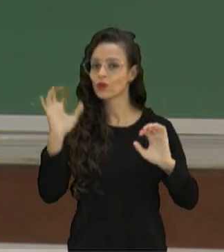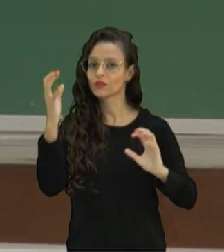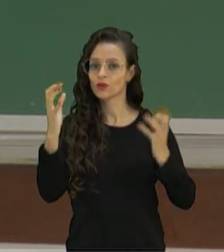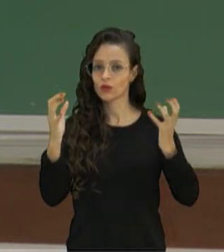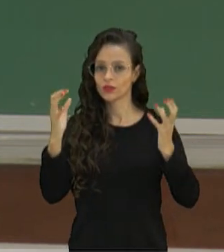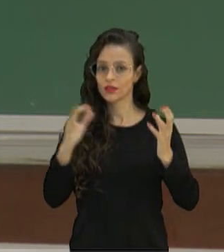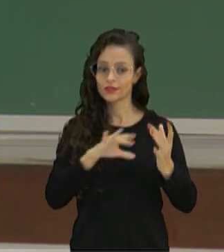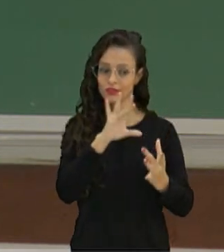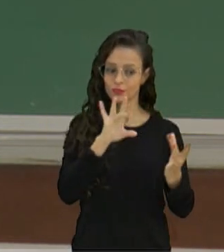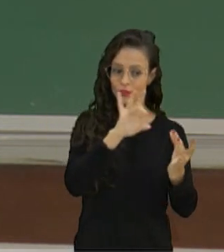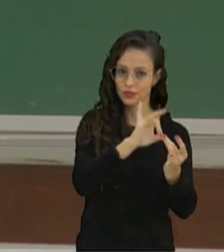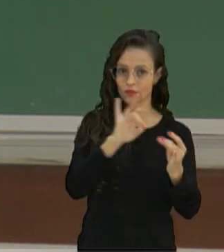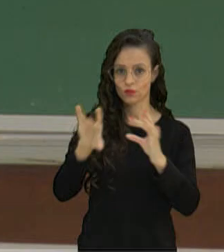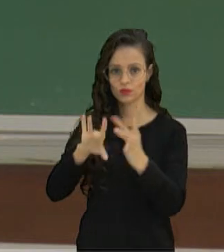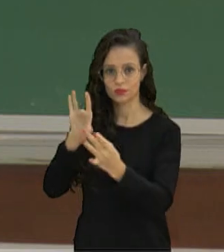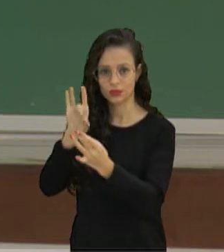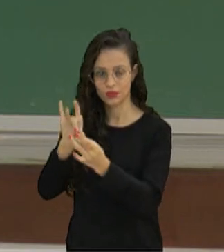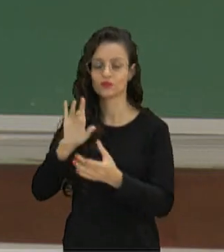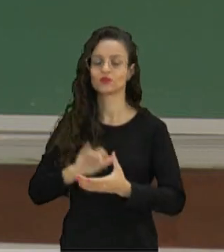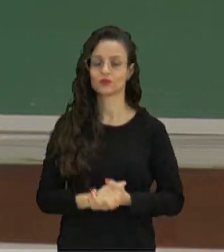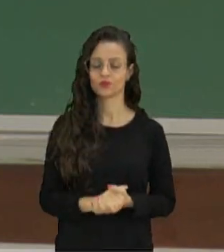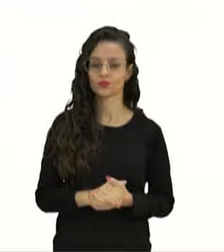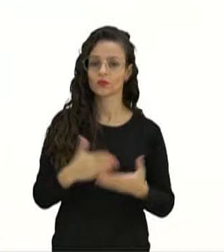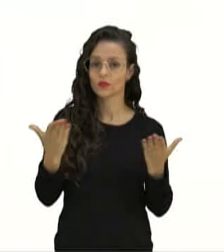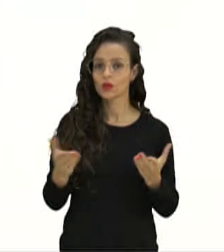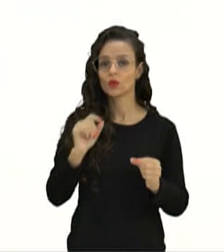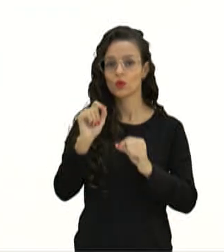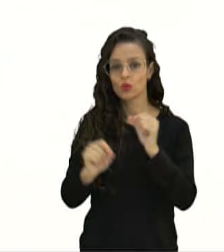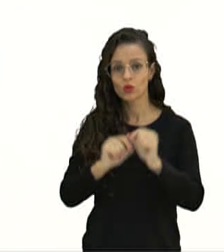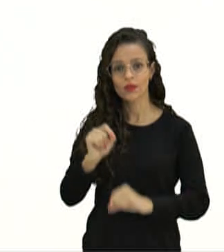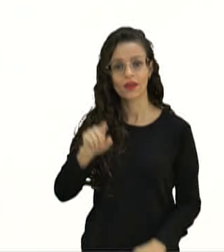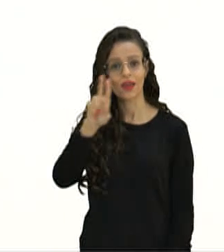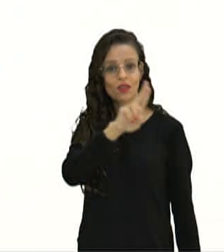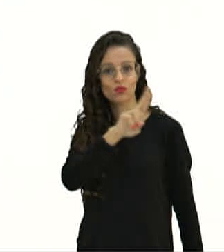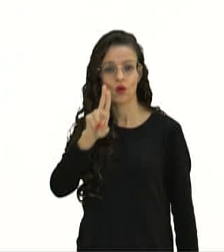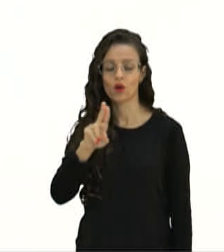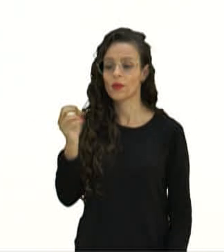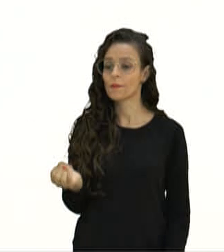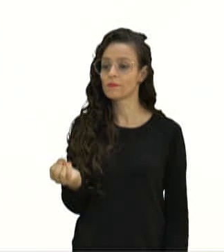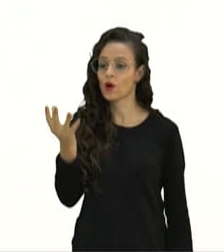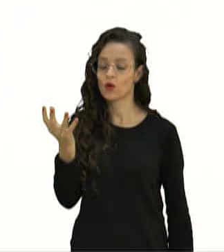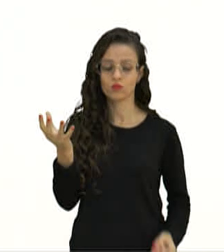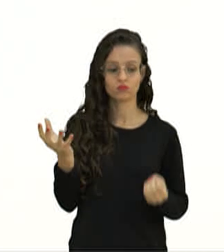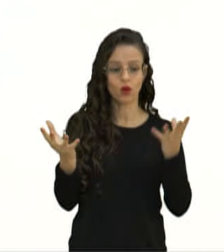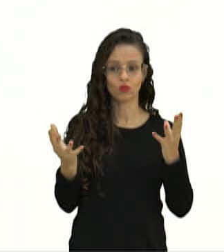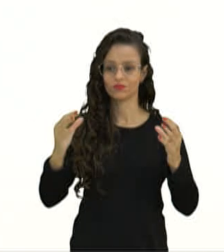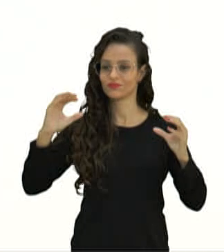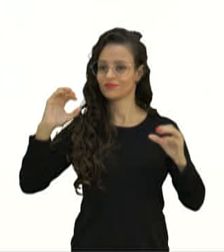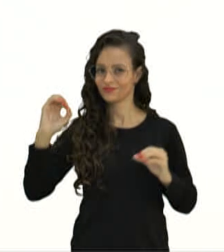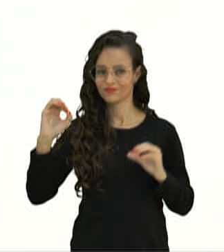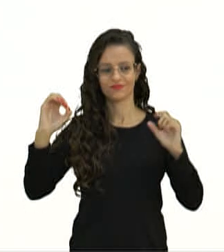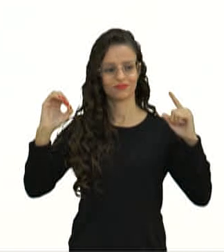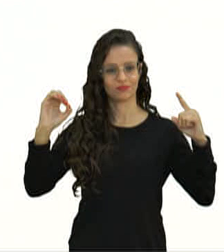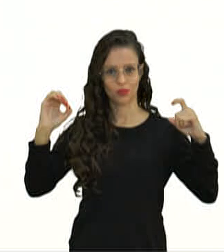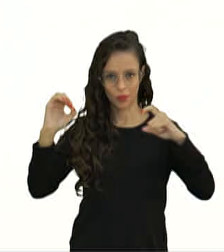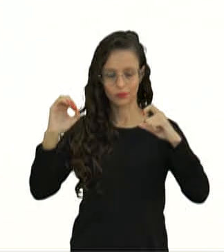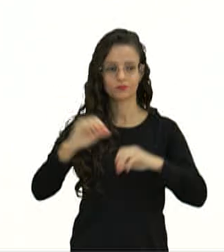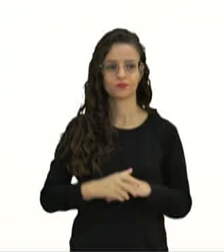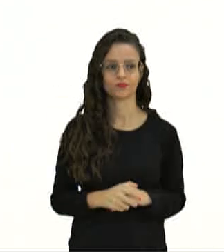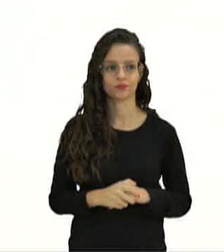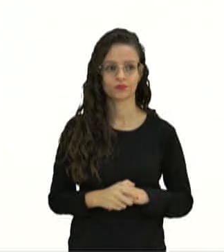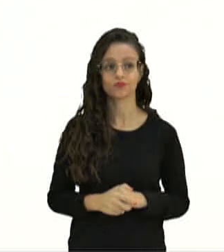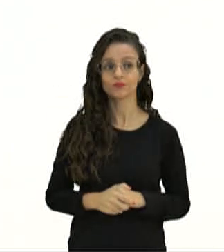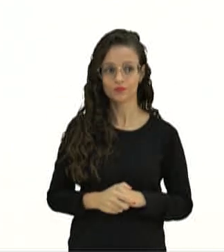órgãos específicos. Esse processo eu chamo de gametogênese, ou seja, a formação dos gametas.